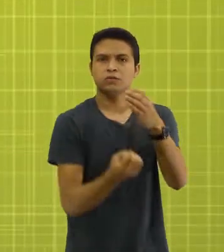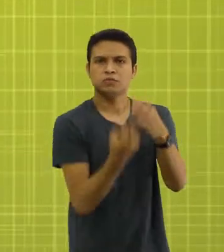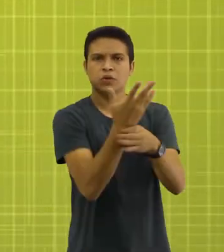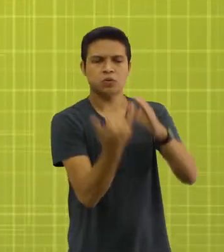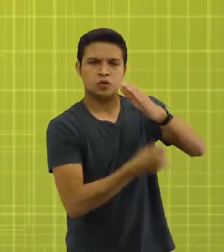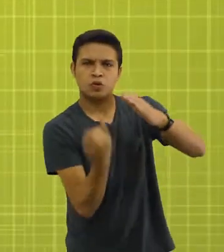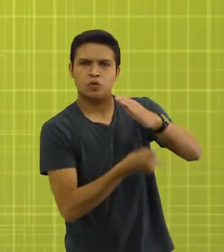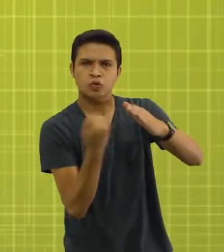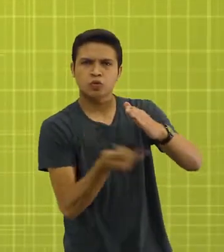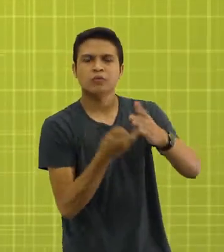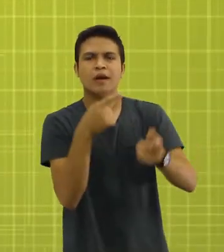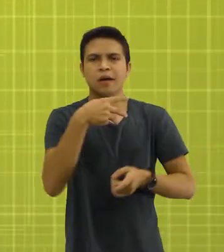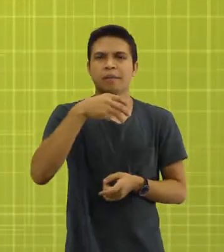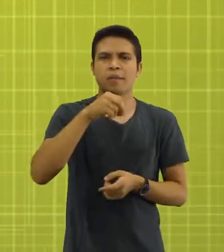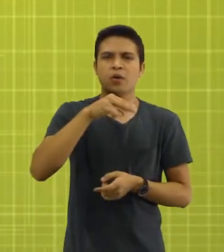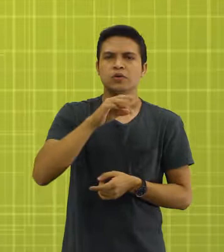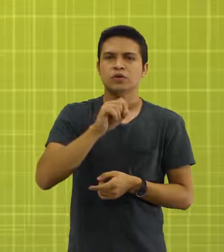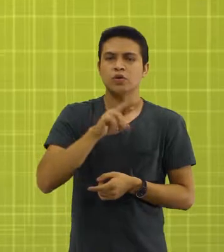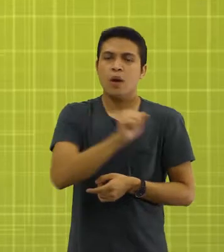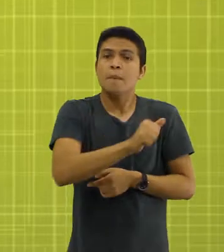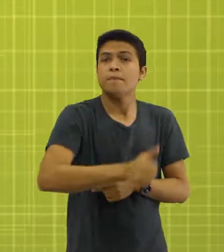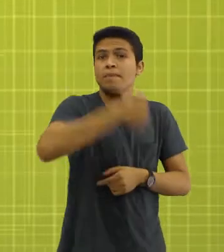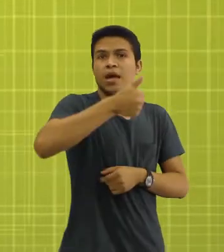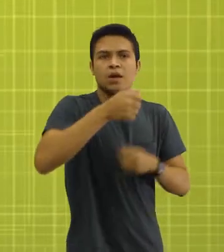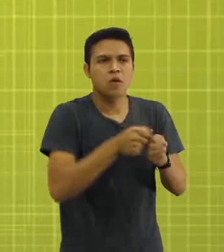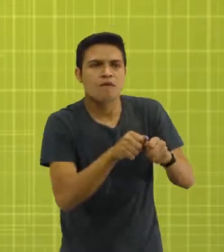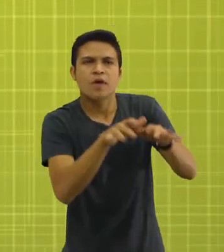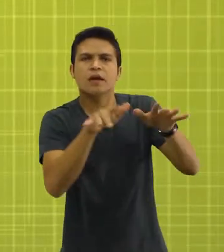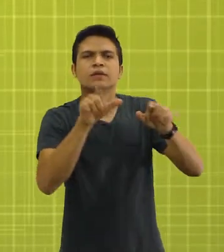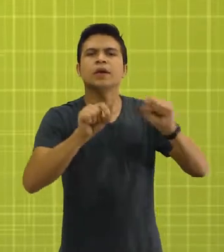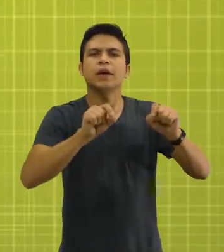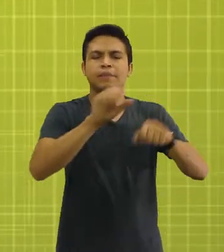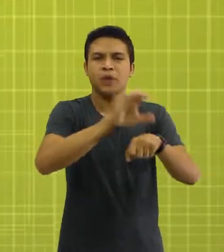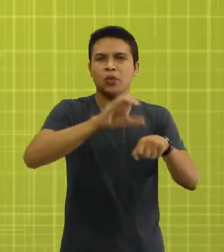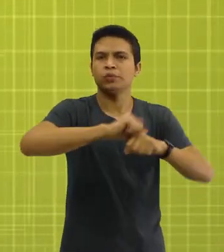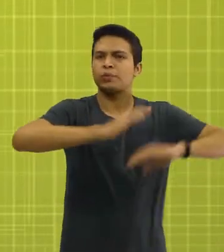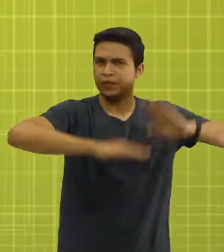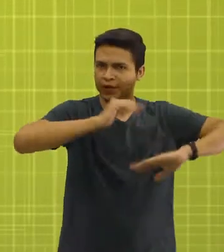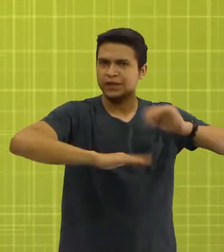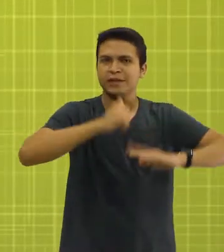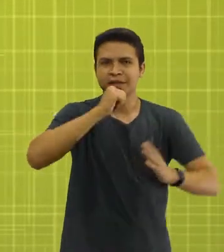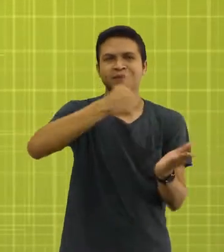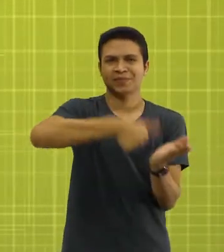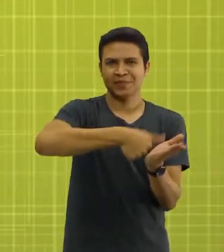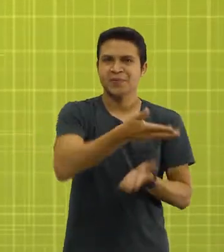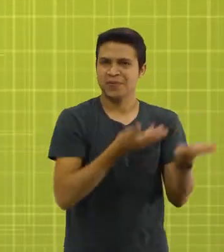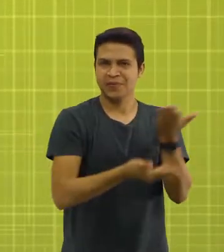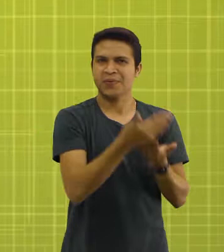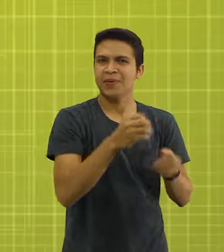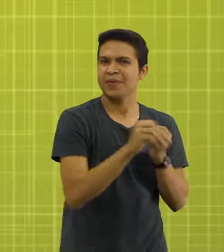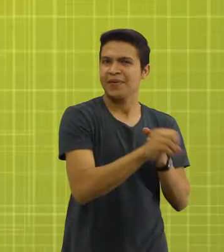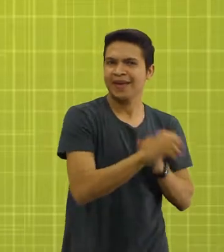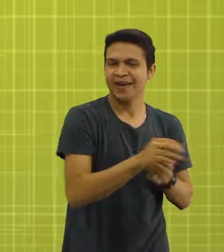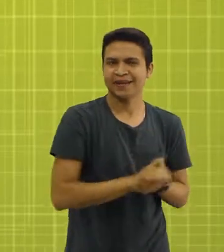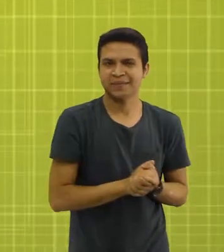Instituto Monitor, primeiro a oferecer sistematicamente cursos profissionalizantes à distância por correspondência. Já a